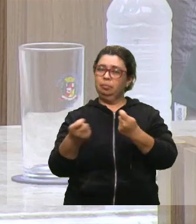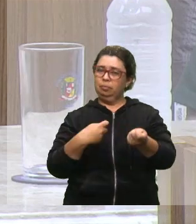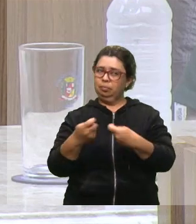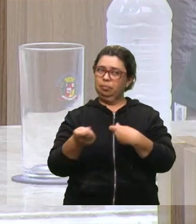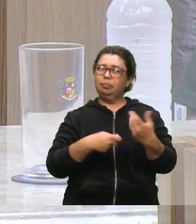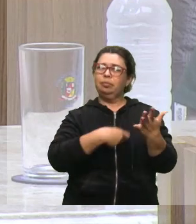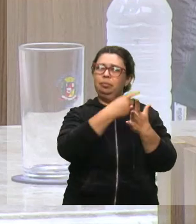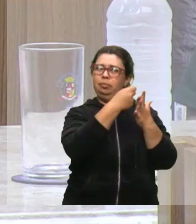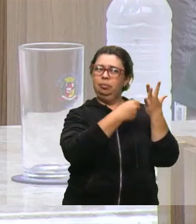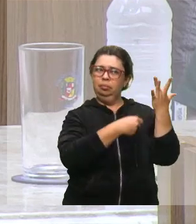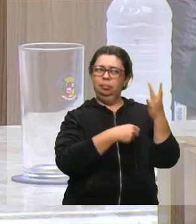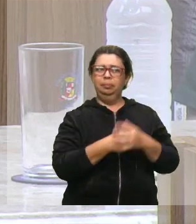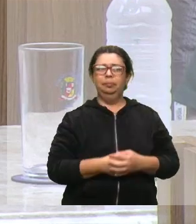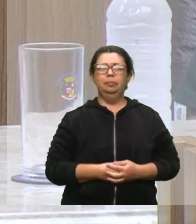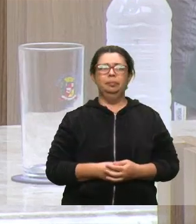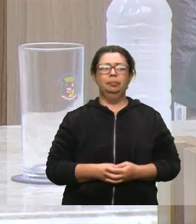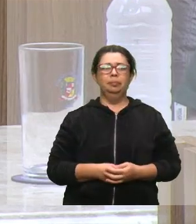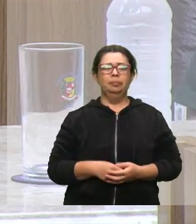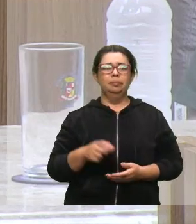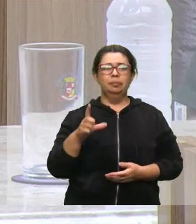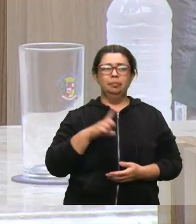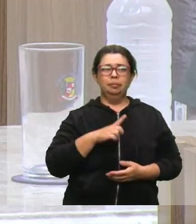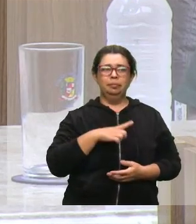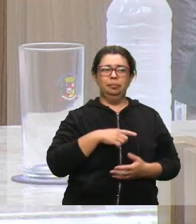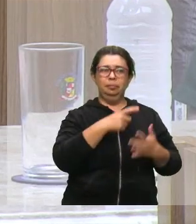vai deparar com um orçamento